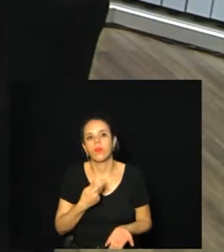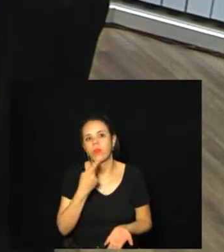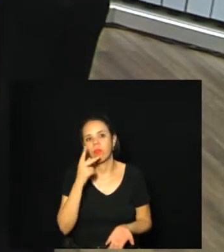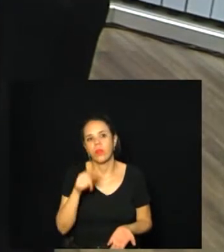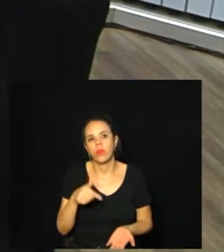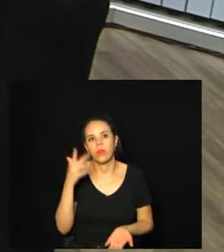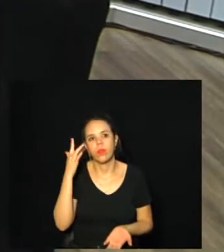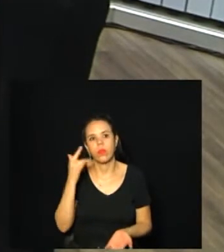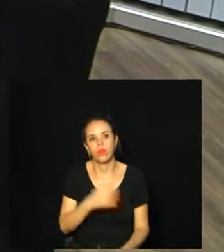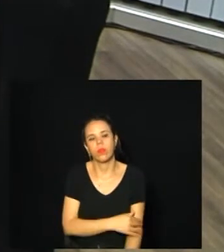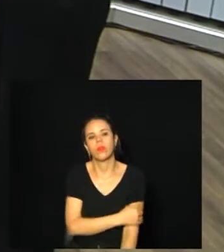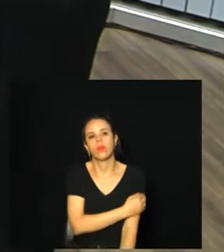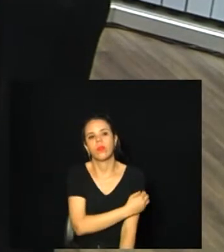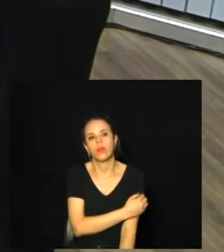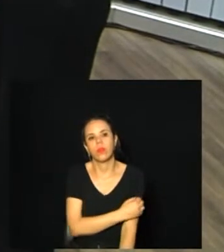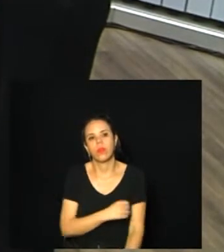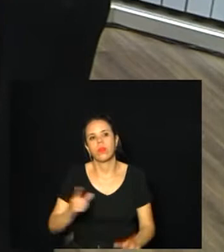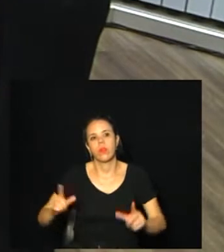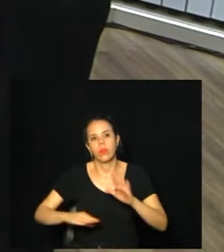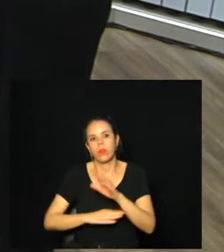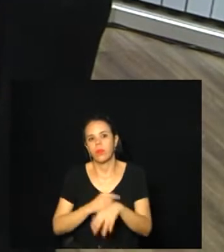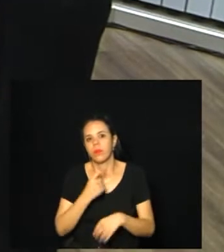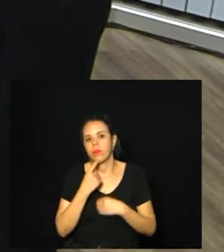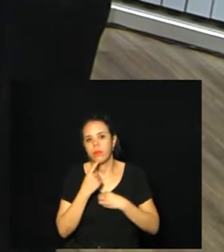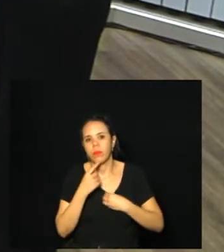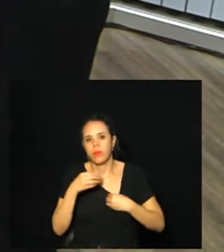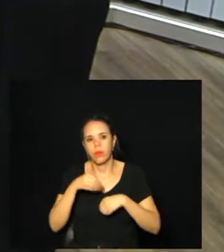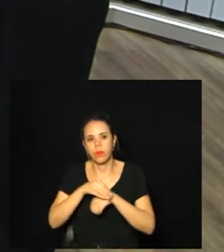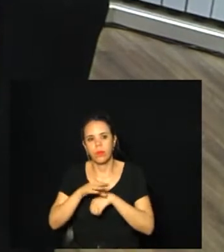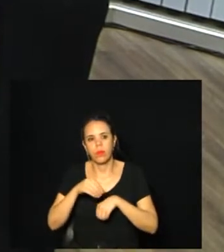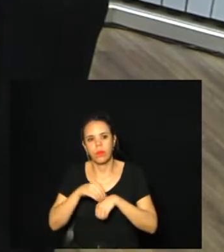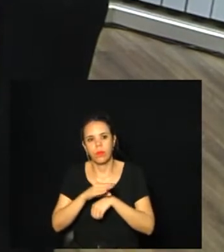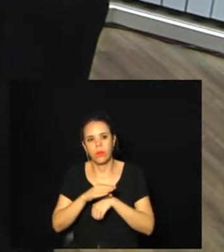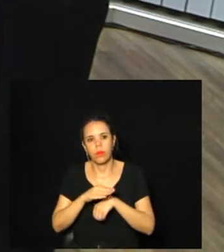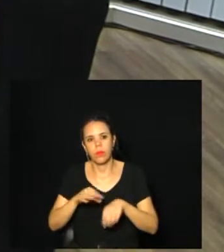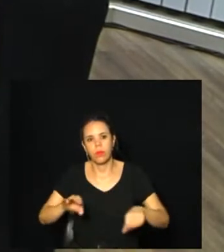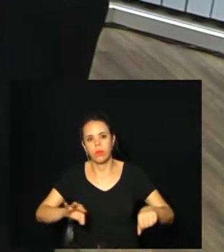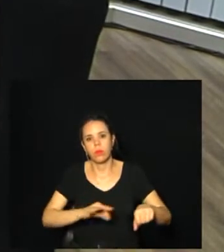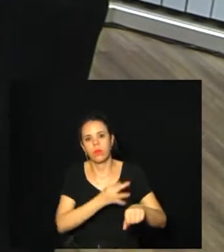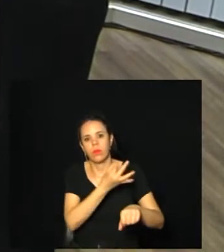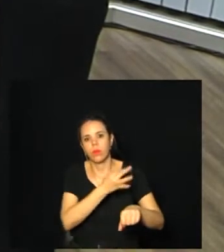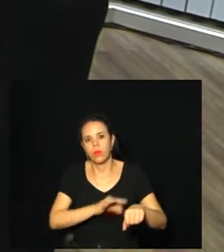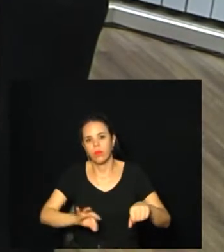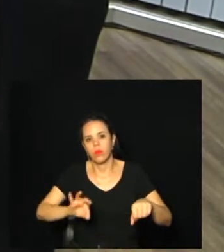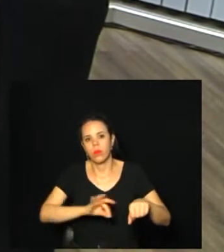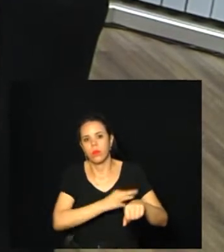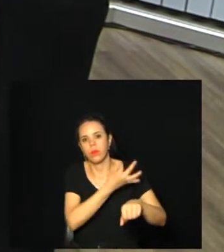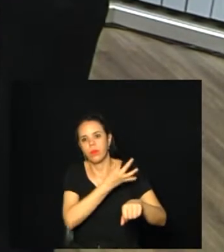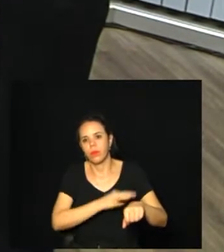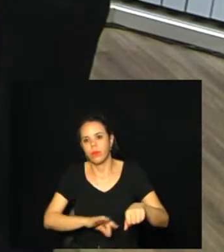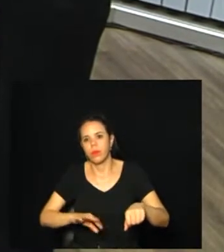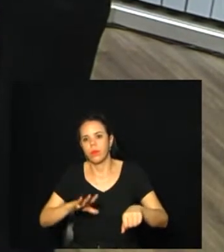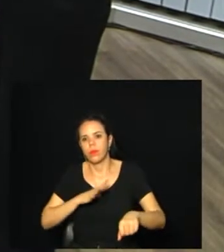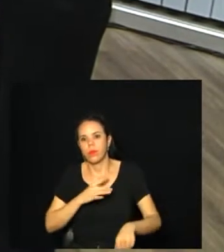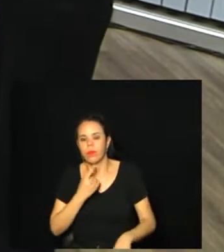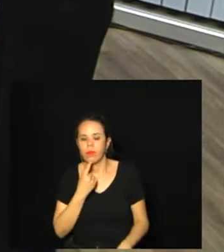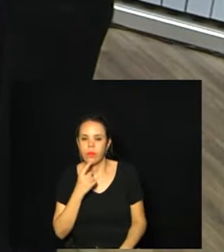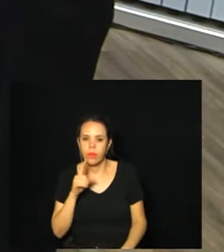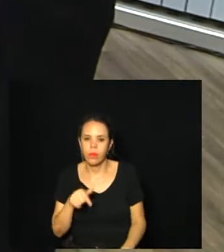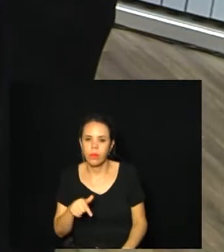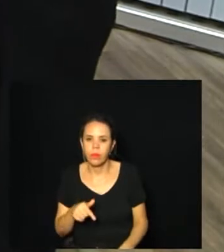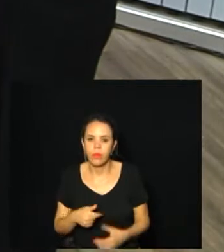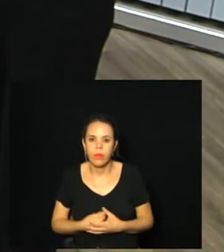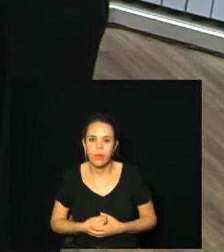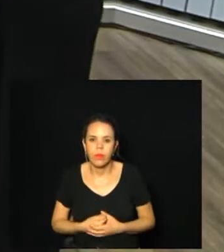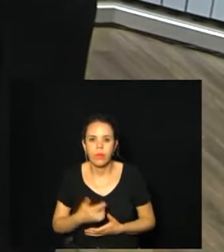que amanhã a TV Câmara Campinas transmite Concerto da Orquestra Sinfônica da cidade. É o